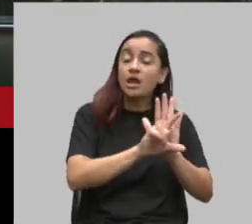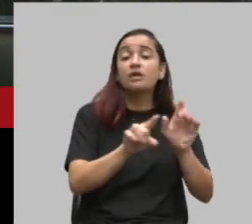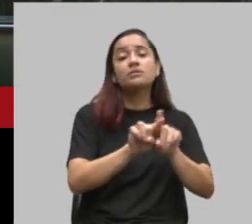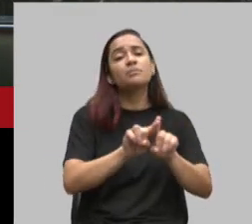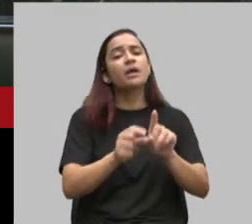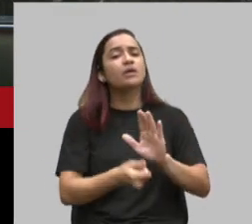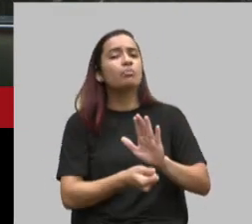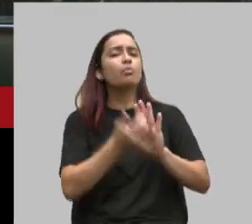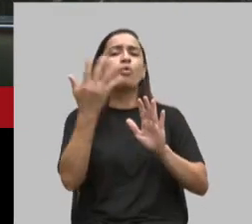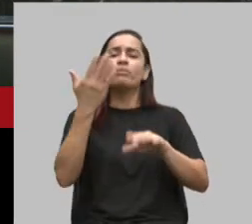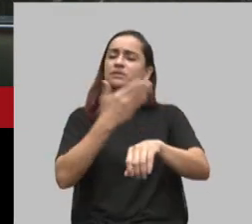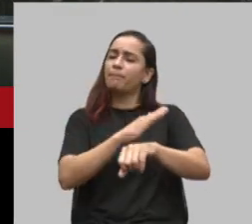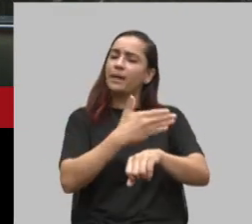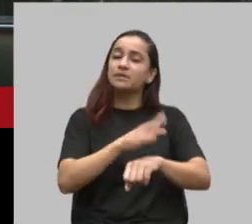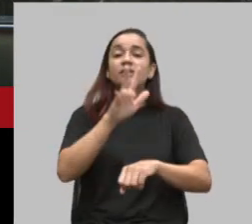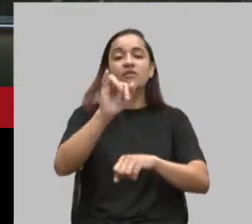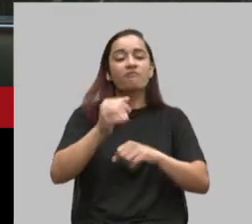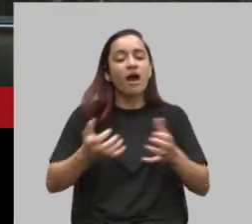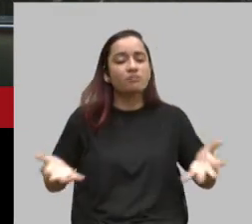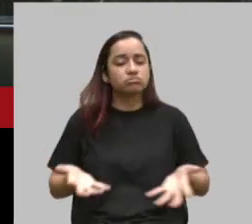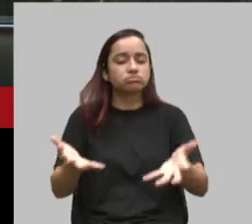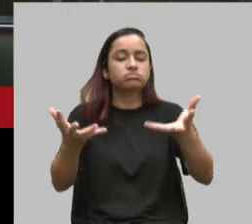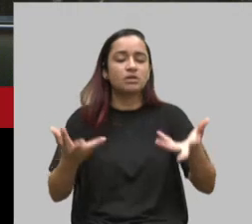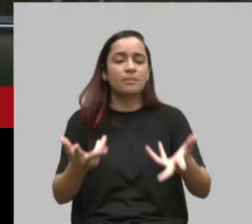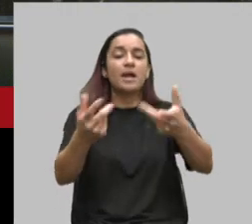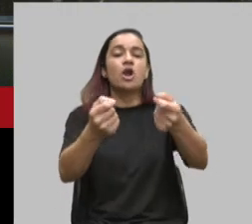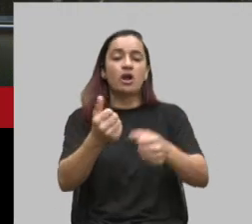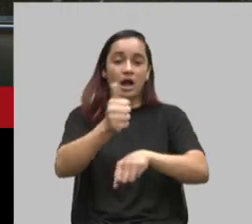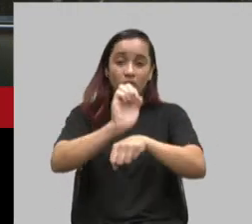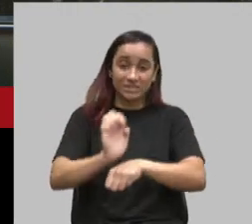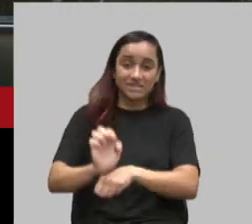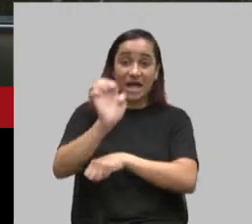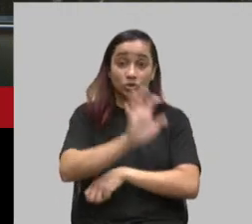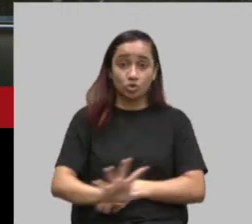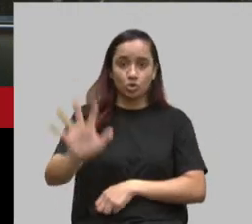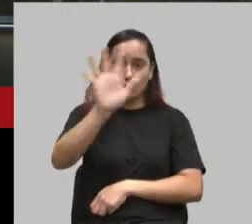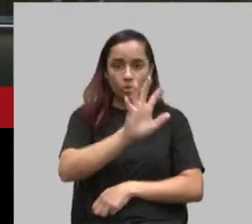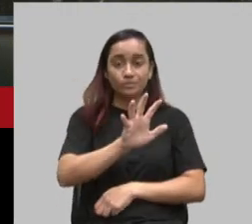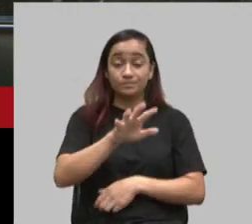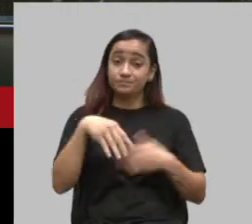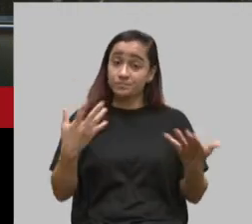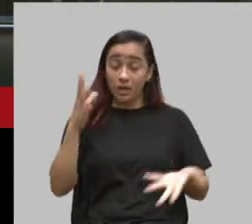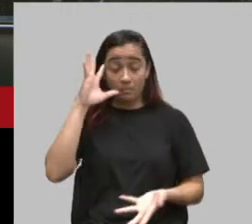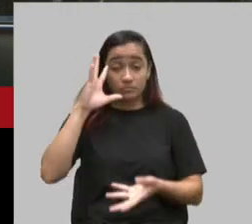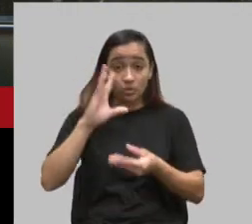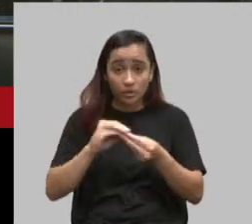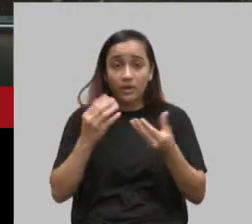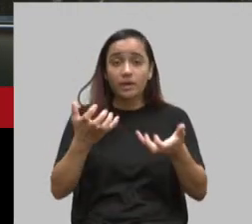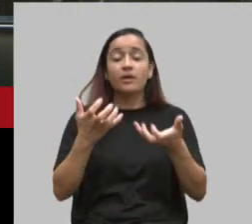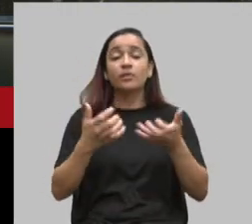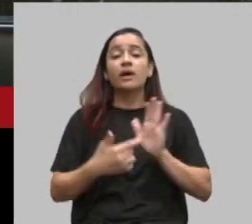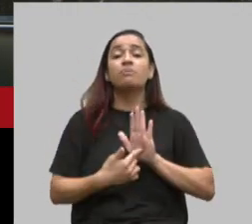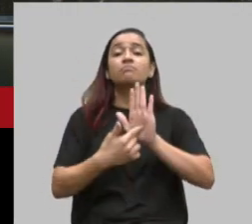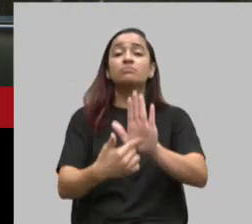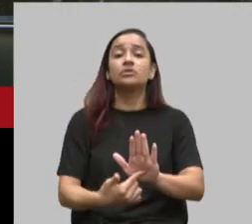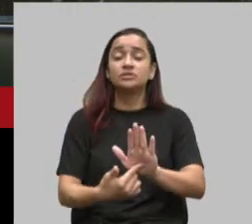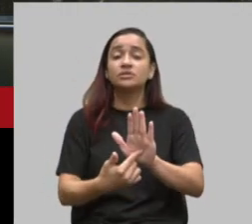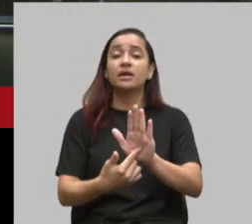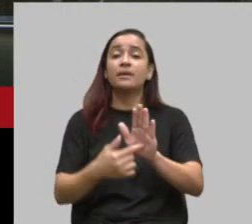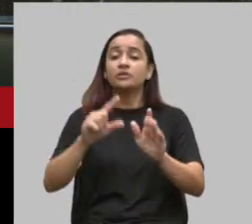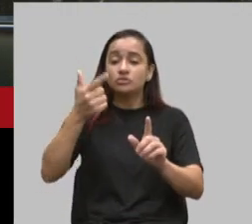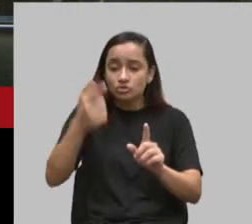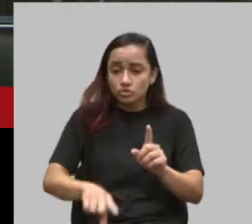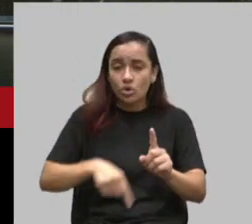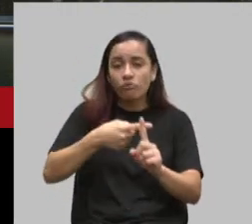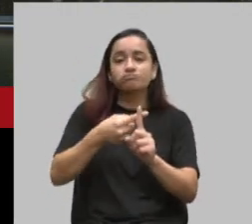beneficiar todo o nosso Estado então para concluir eu quero manifestar aqui mais uma vez em nome de